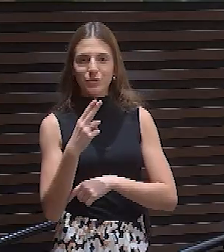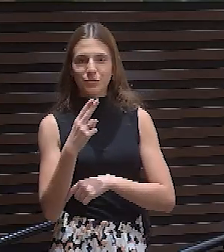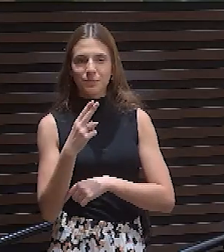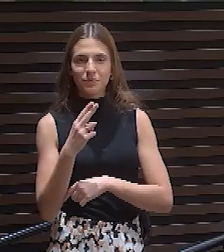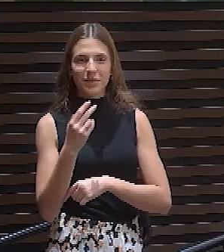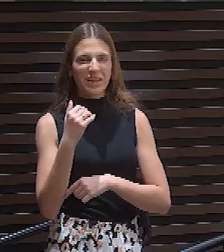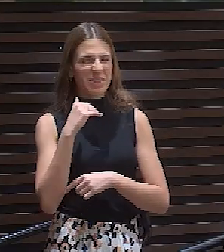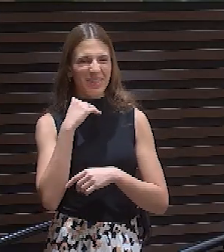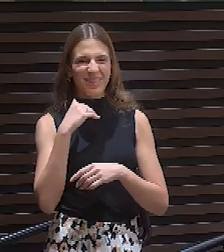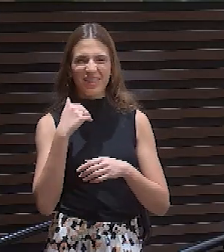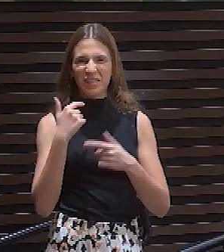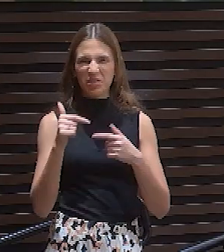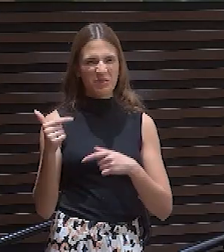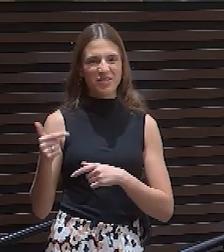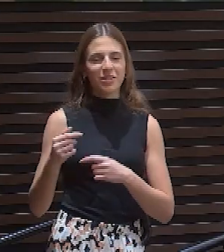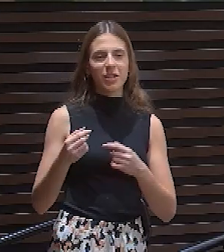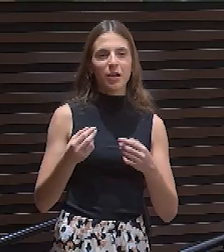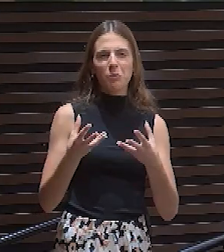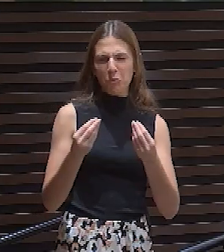o representante da tribo,